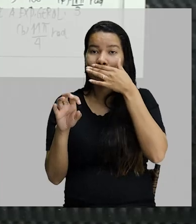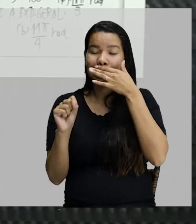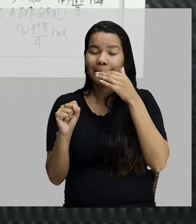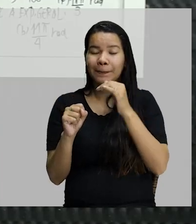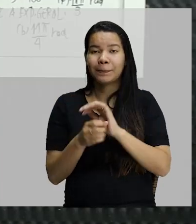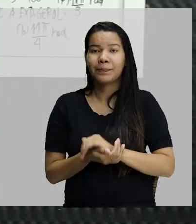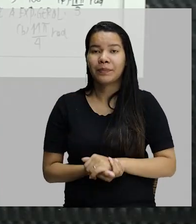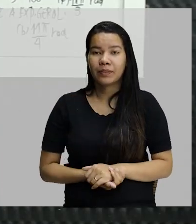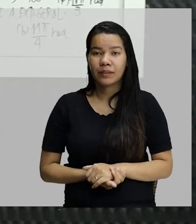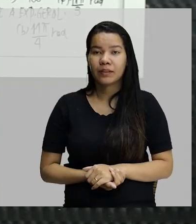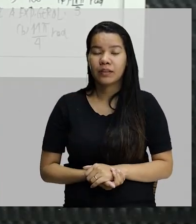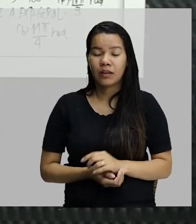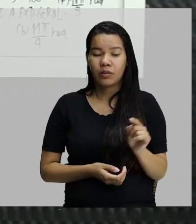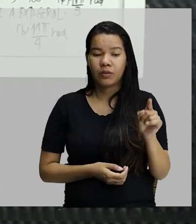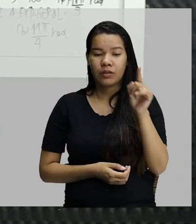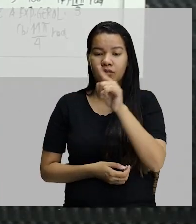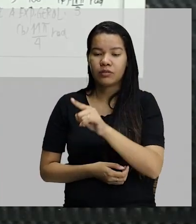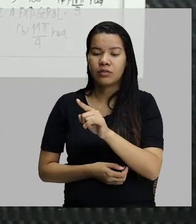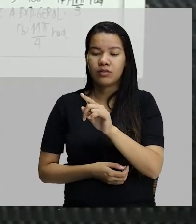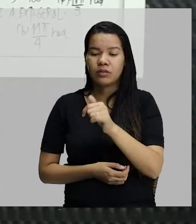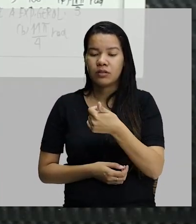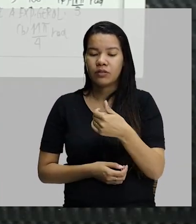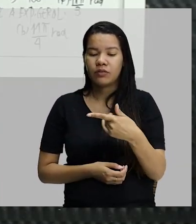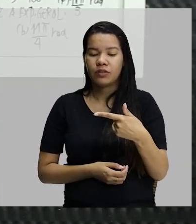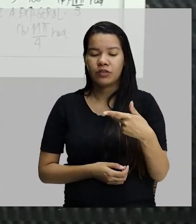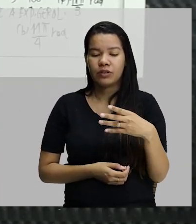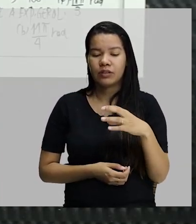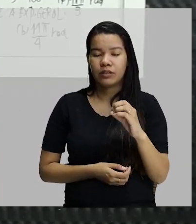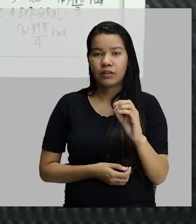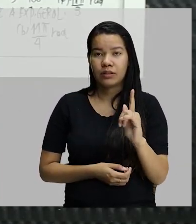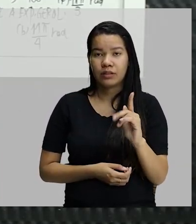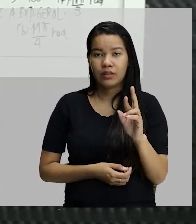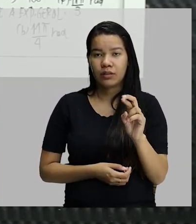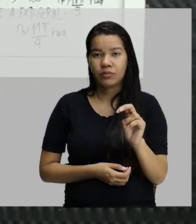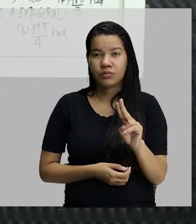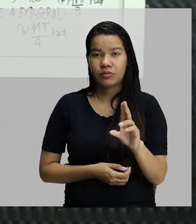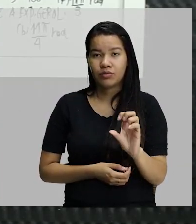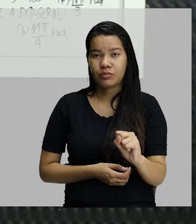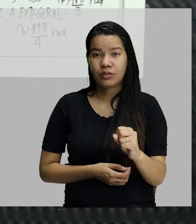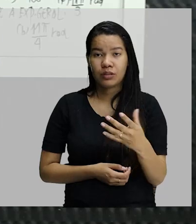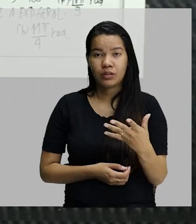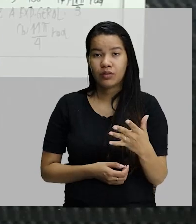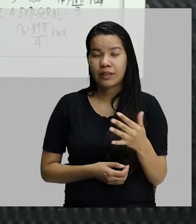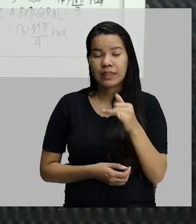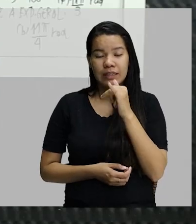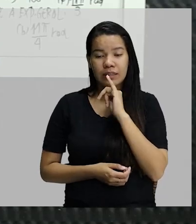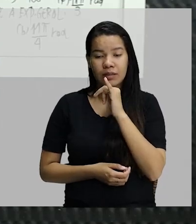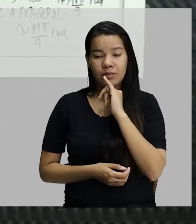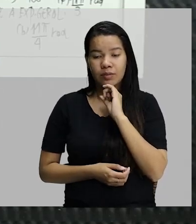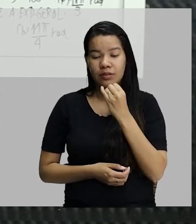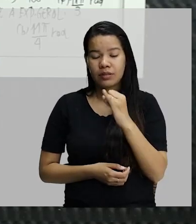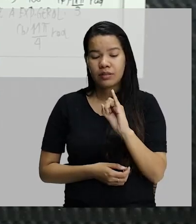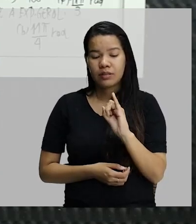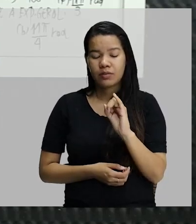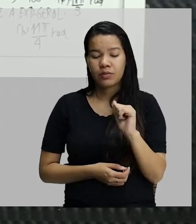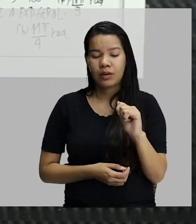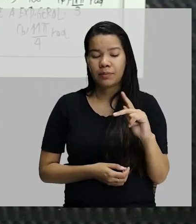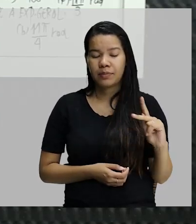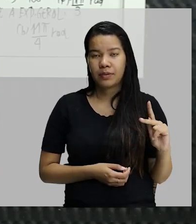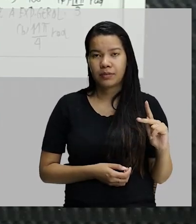congruente ao arco de 120 graus. Certo? Então, vamos supor que aqui esse arco AP,